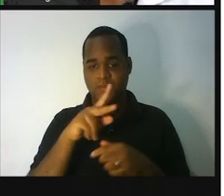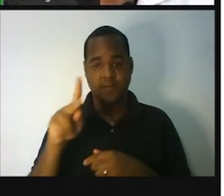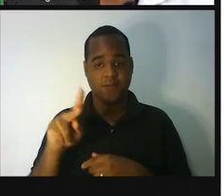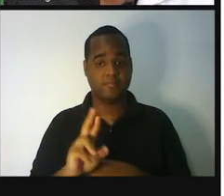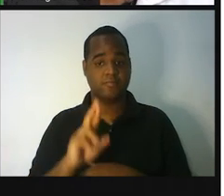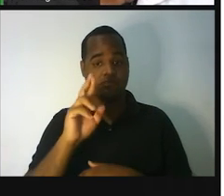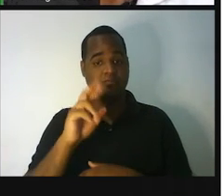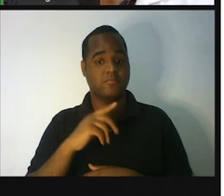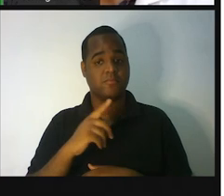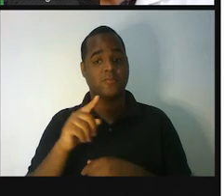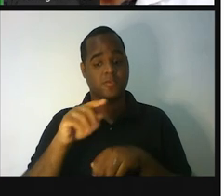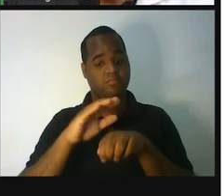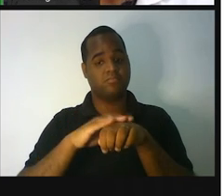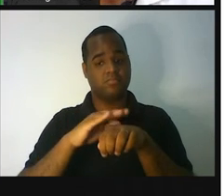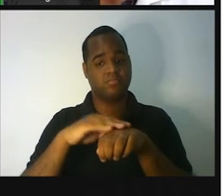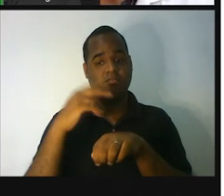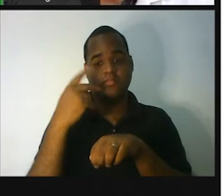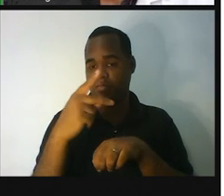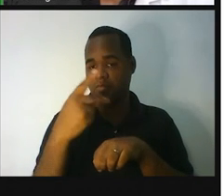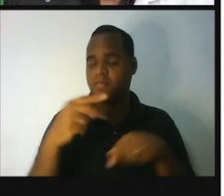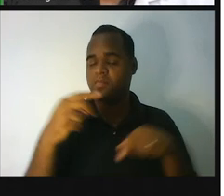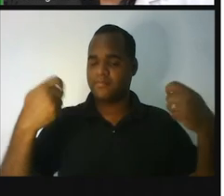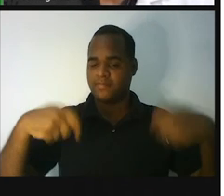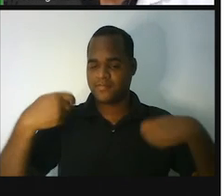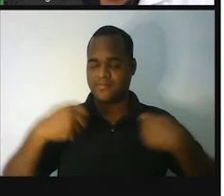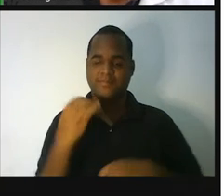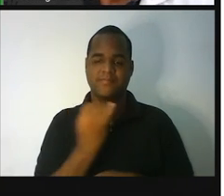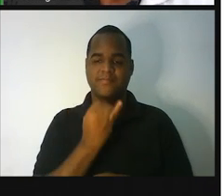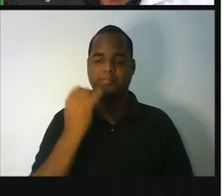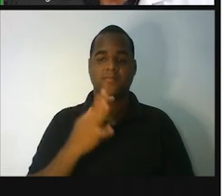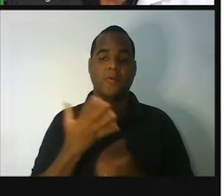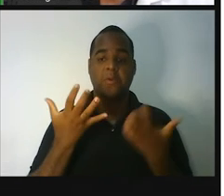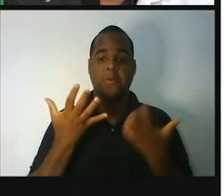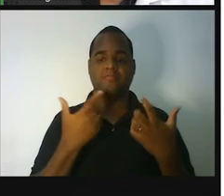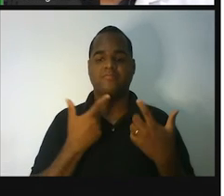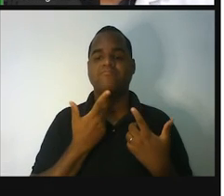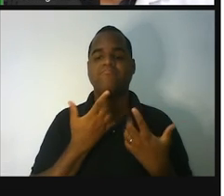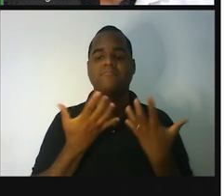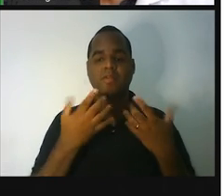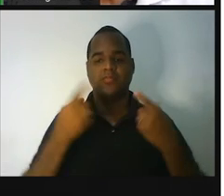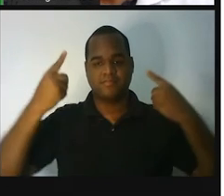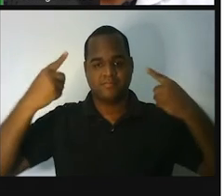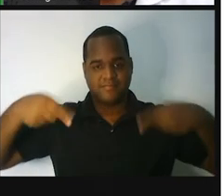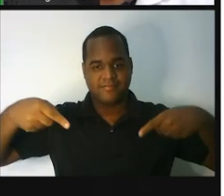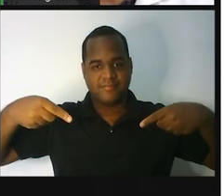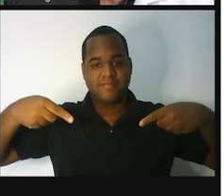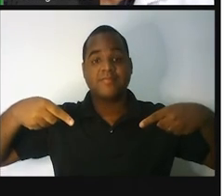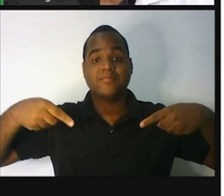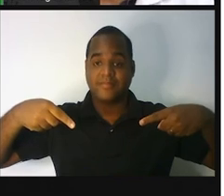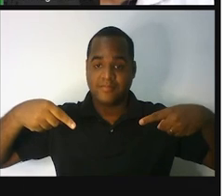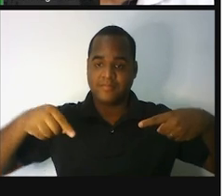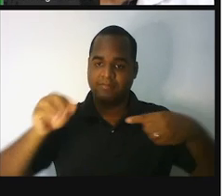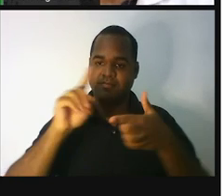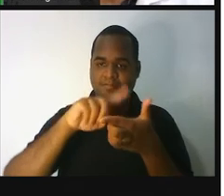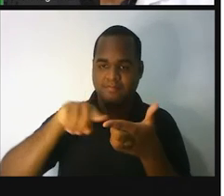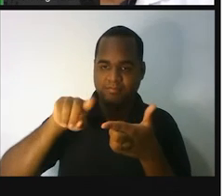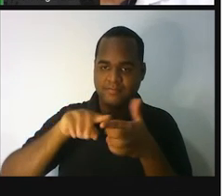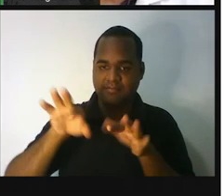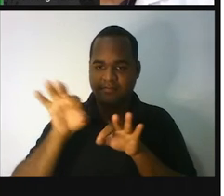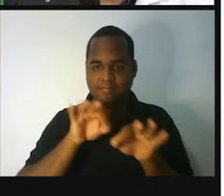Você precisa fazer também então eu vou te desafiar a resolver um probleminha